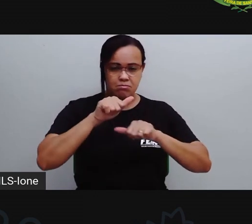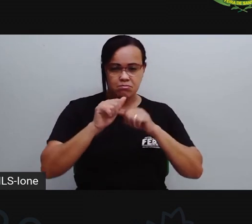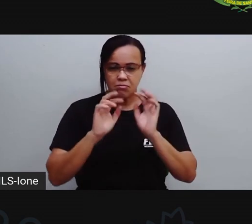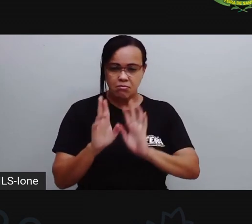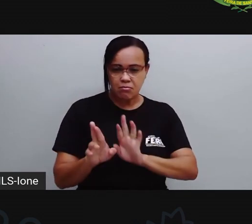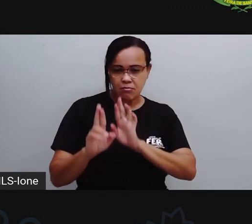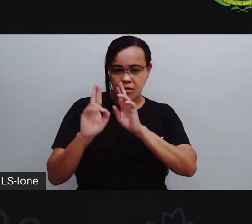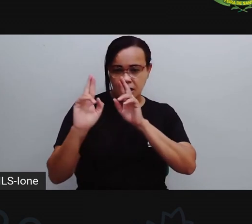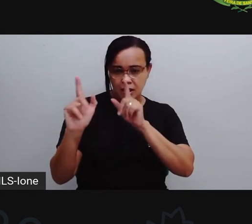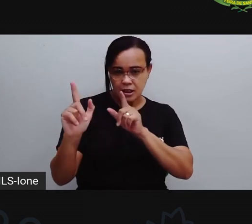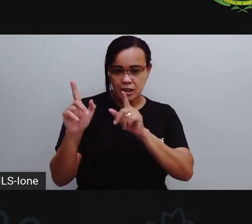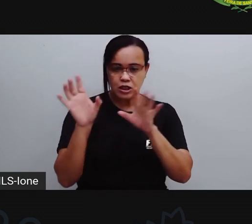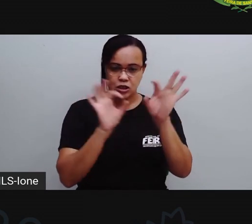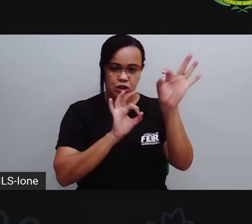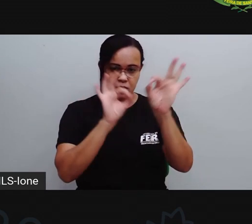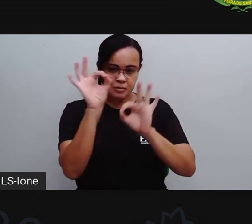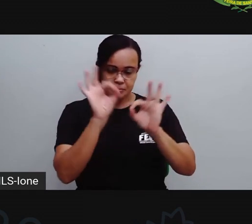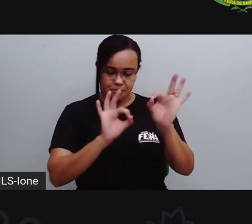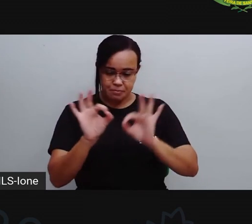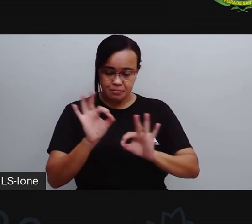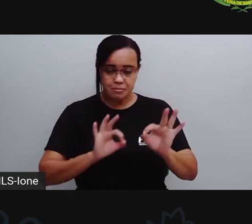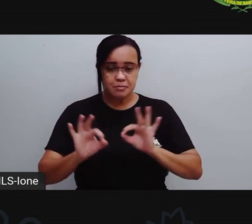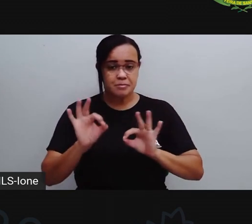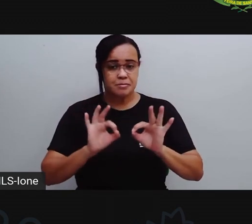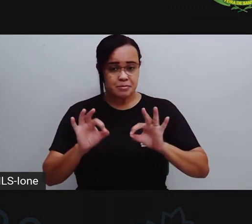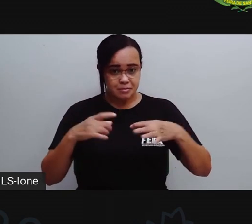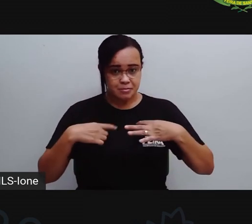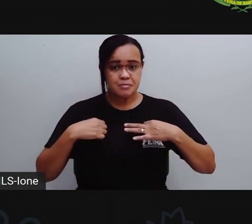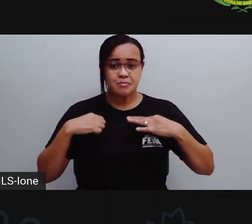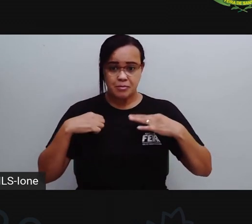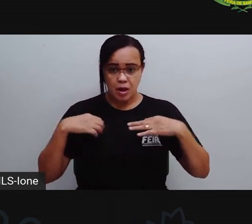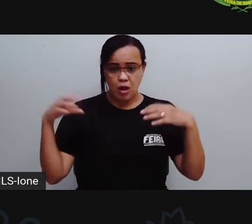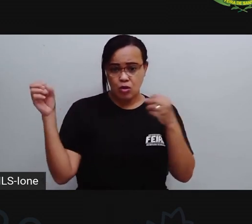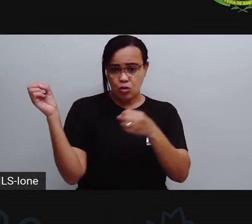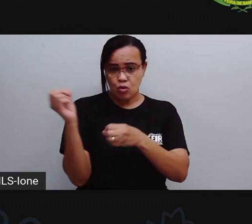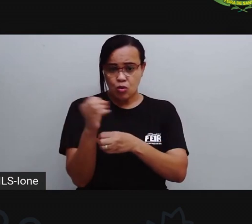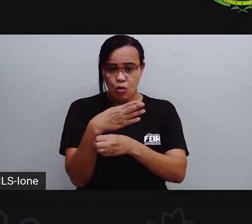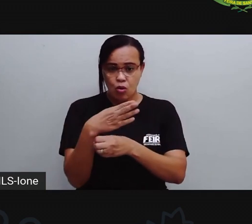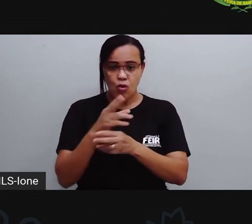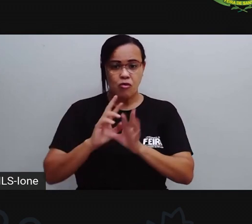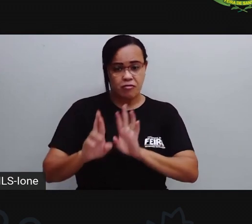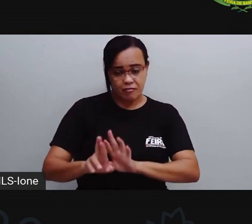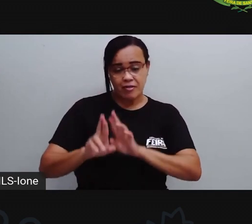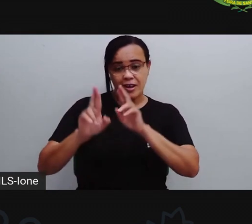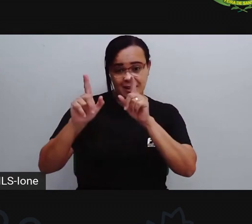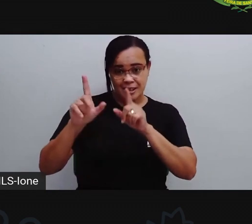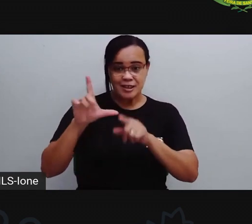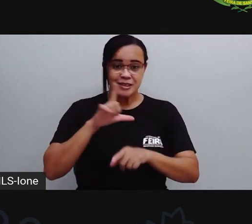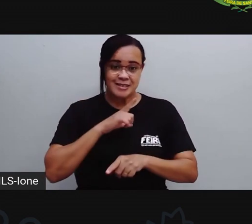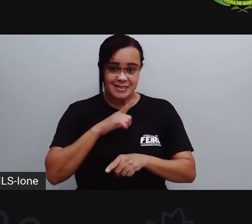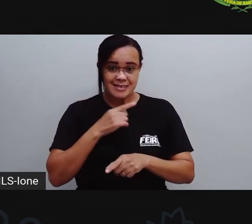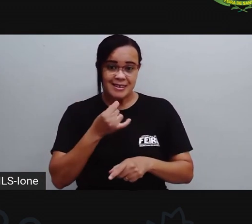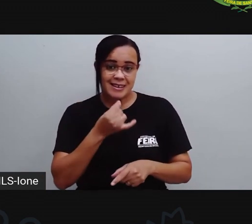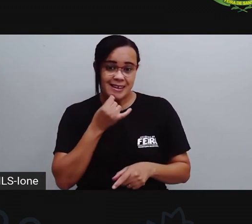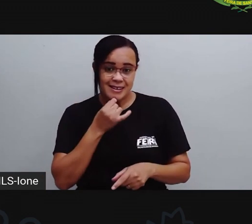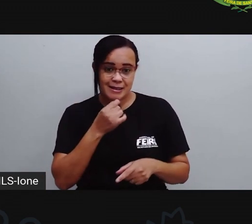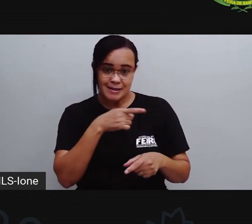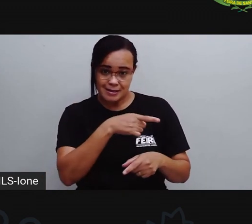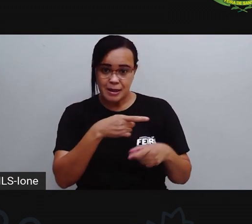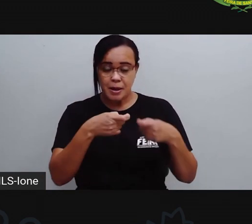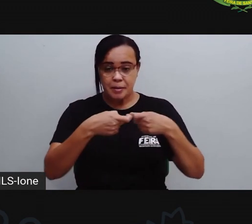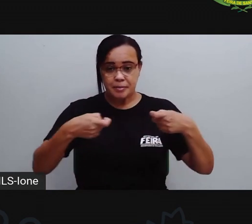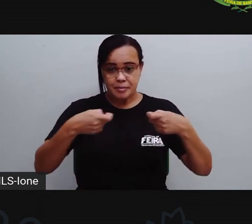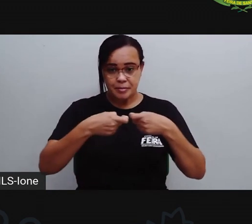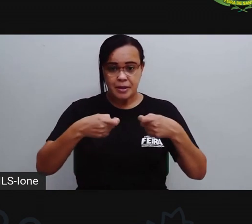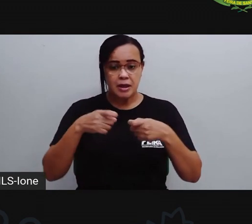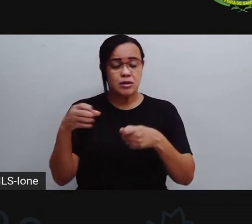Você ornamentar aquela peça com algo que ela não tenha, né? Então, por exemplo, essa meia aqui, ela tá novinha, mas você